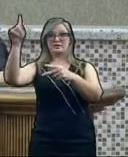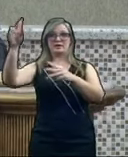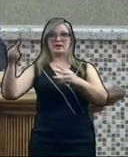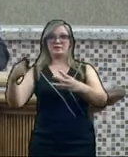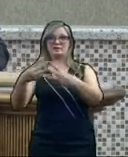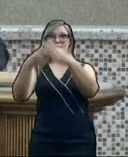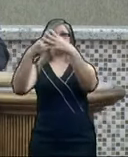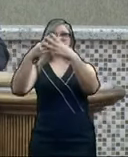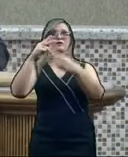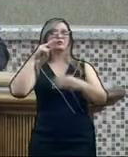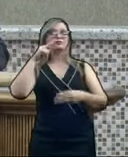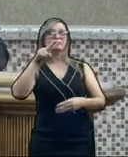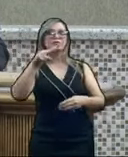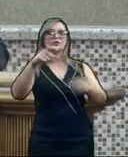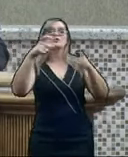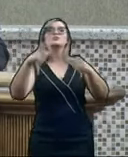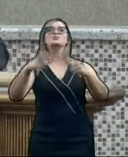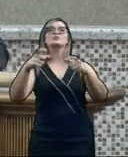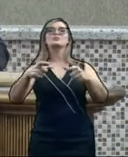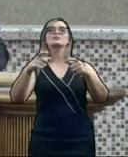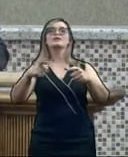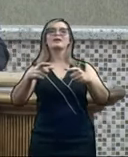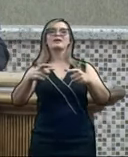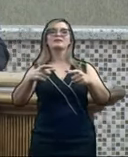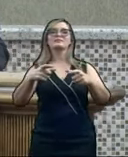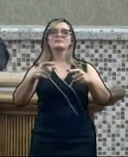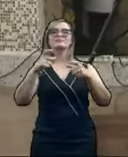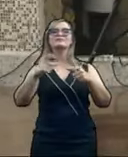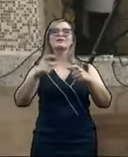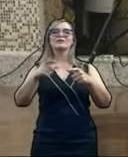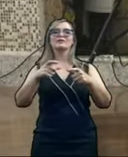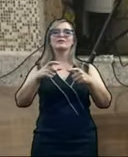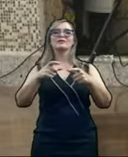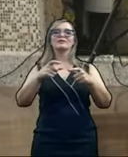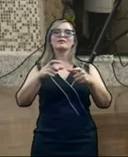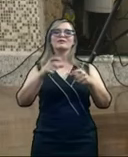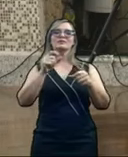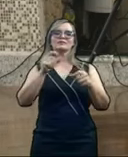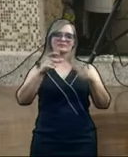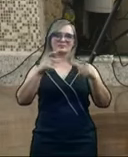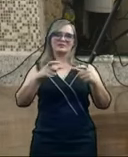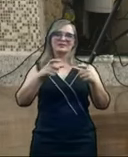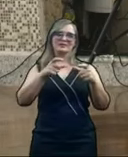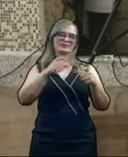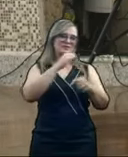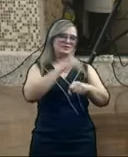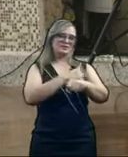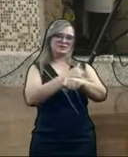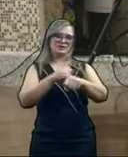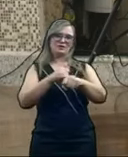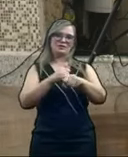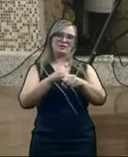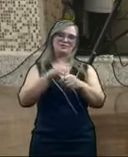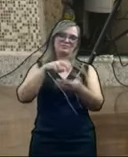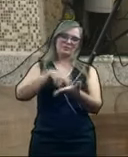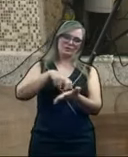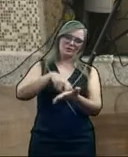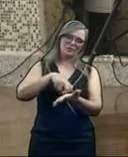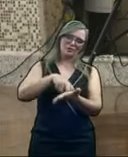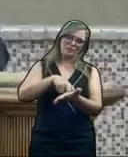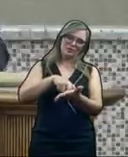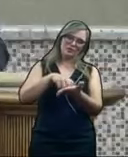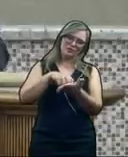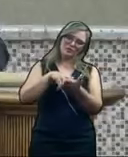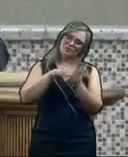Oi e aí a gente pode imaginar aquela cena é de homem atribulado de um homem